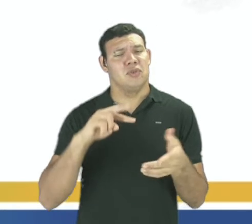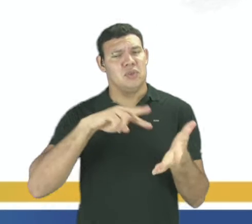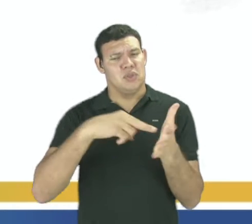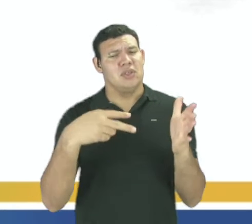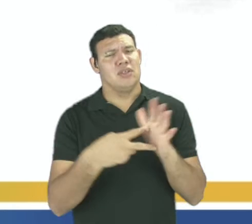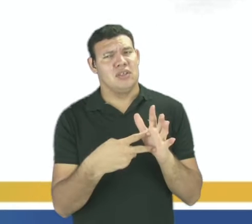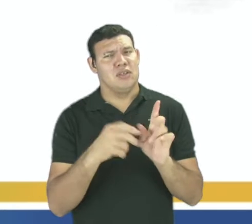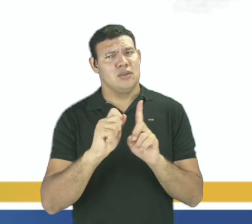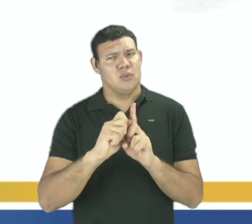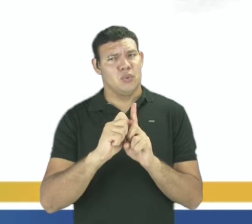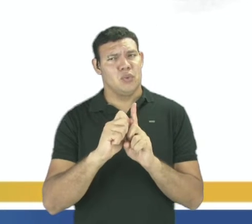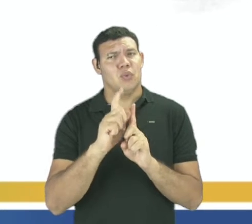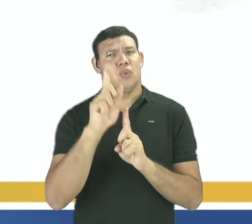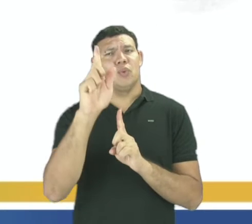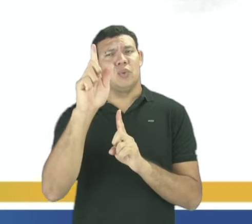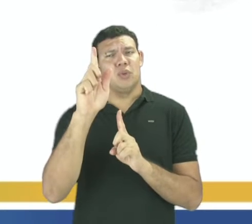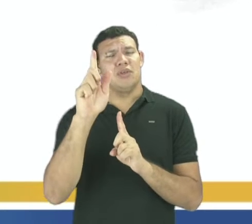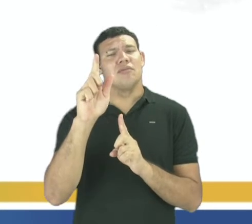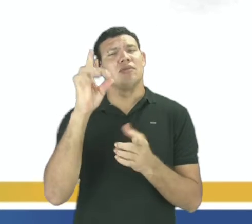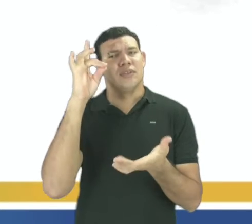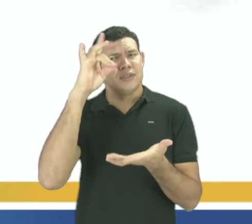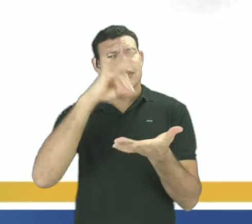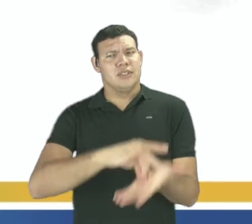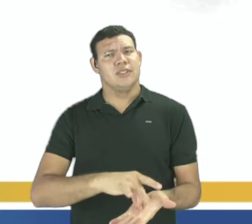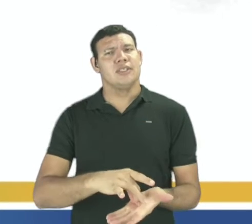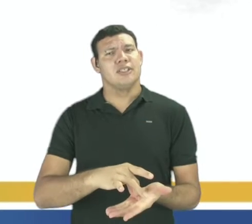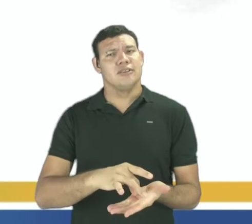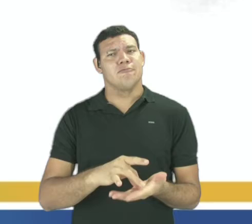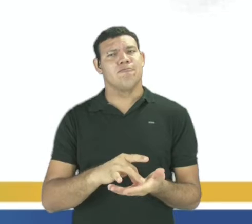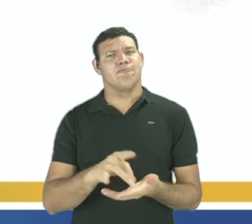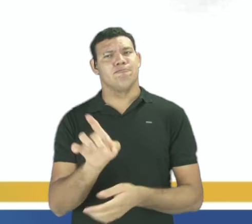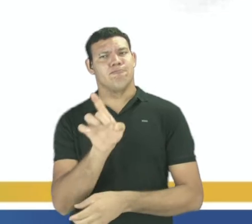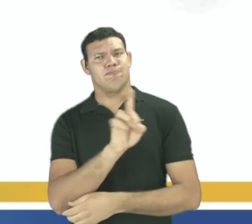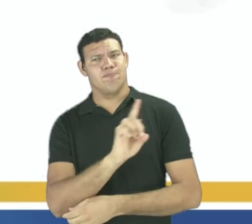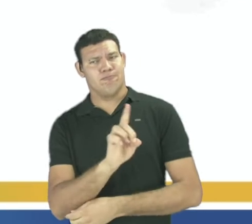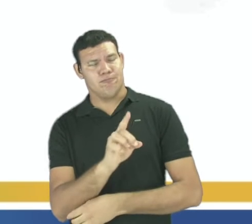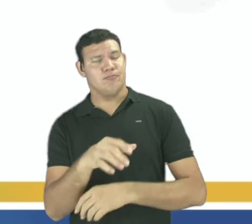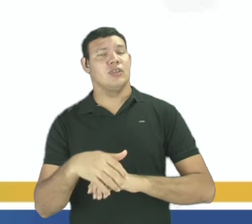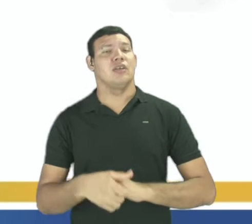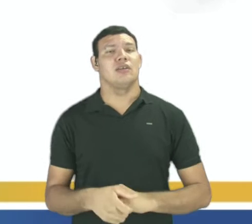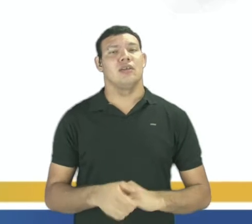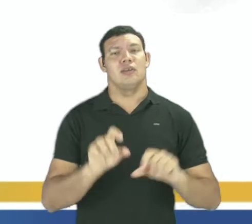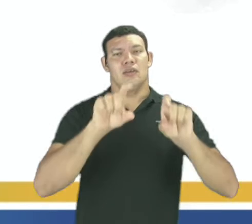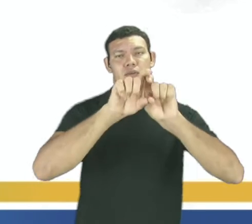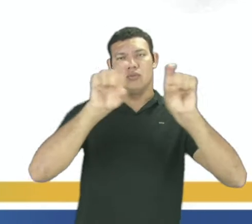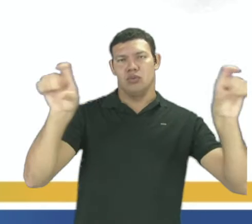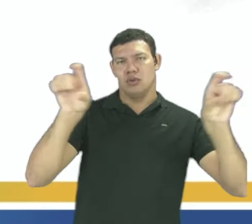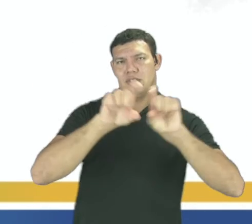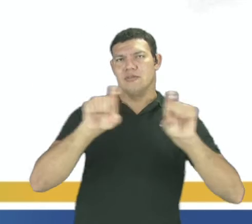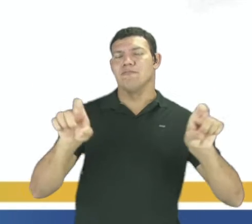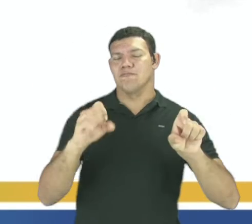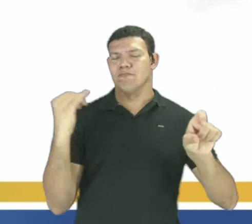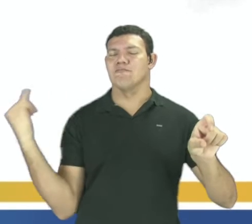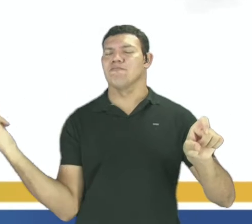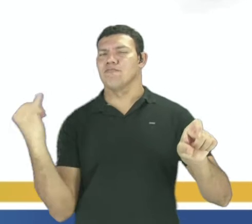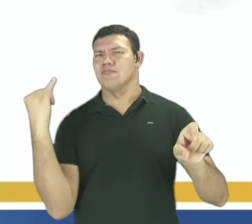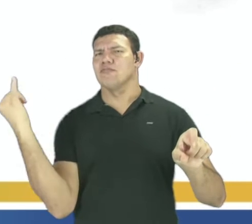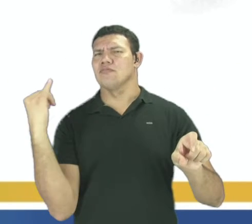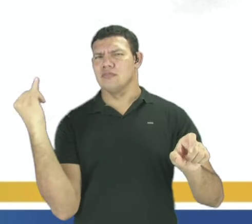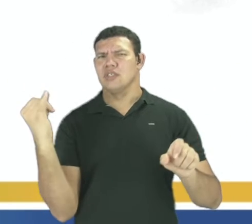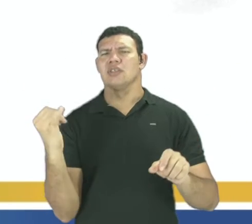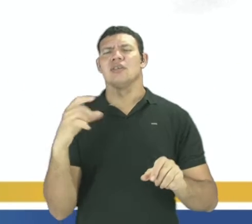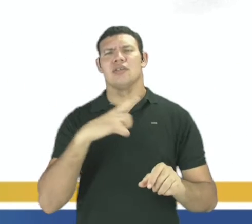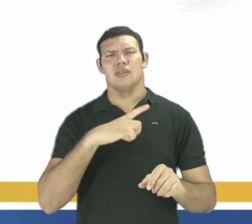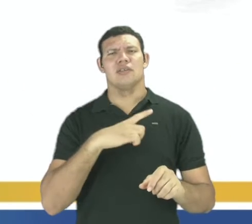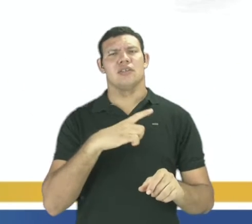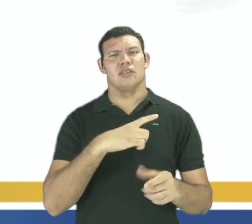de intensidade, afirmar, negar e também expressar dúvida nos enunciados. Importante dizer que existem outras